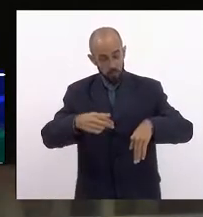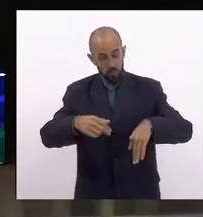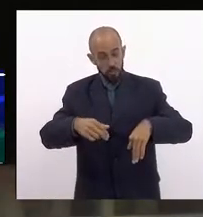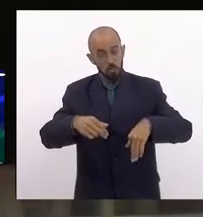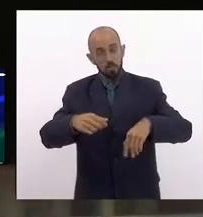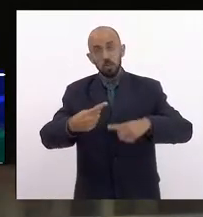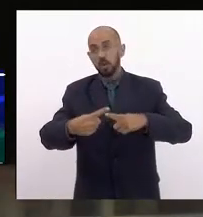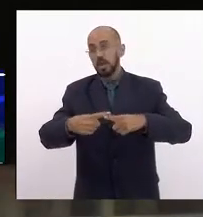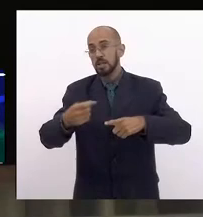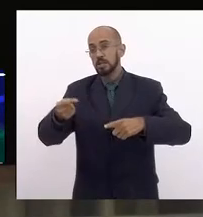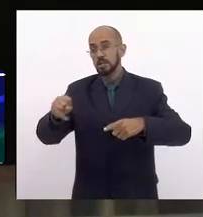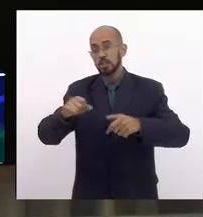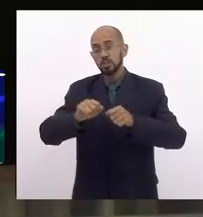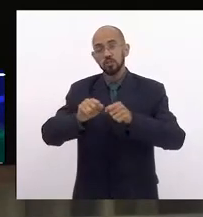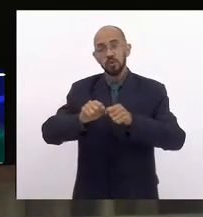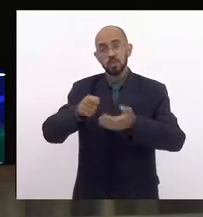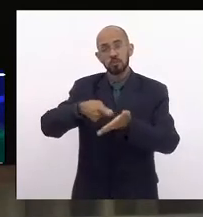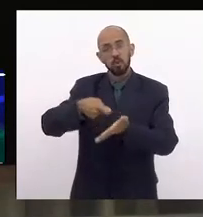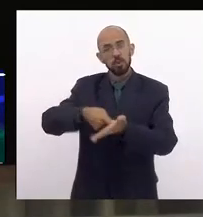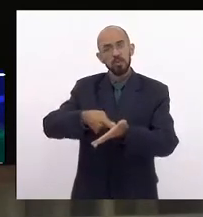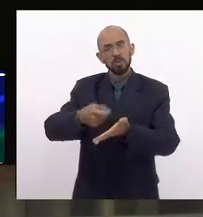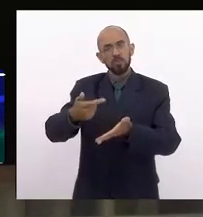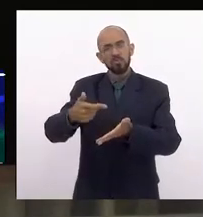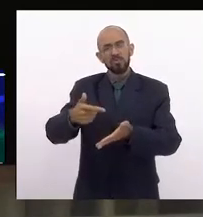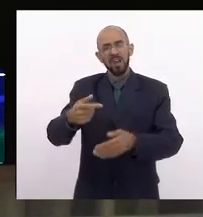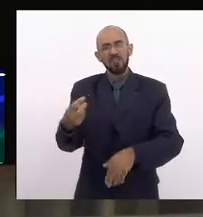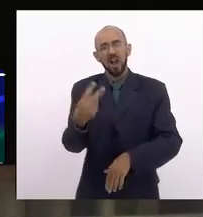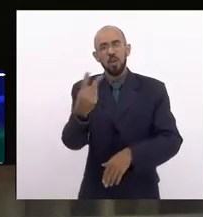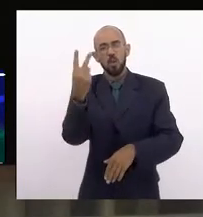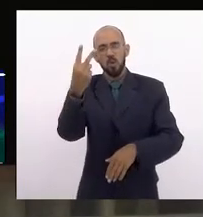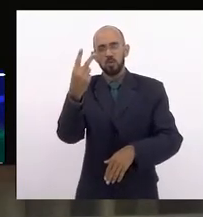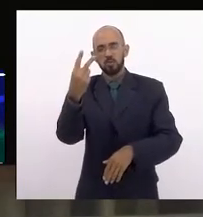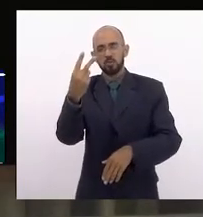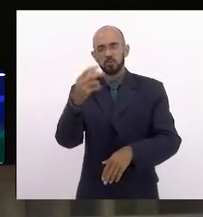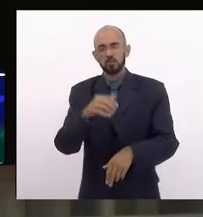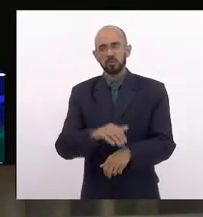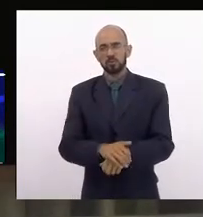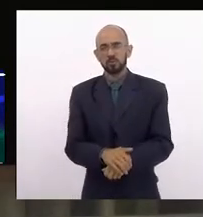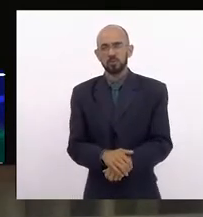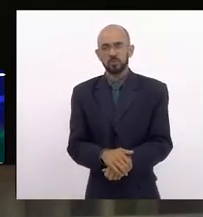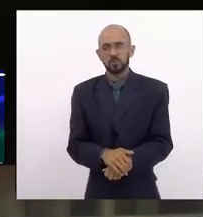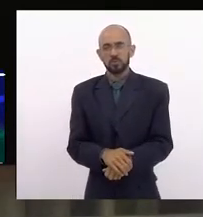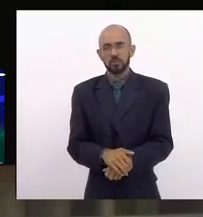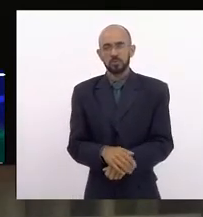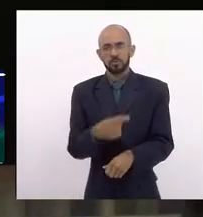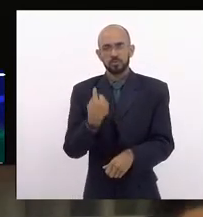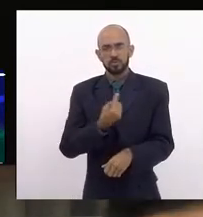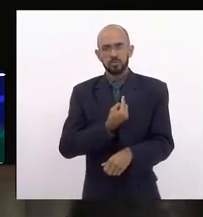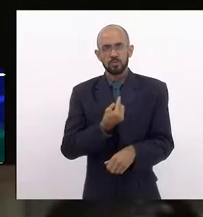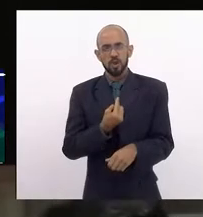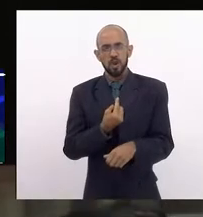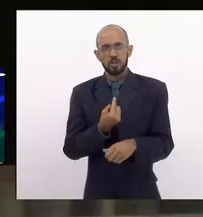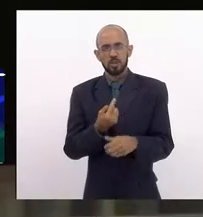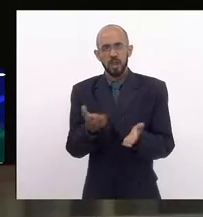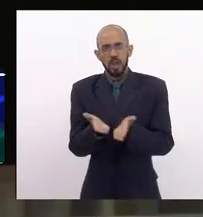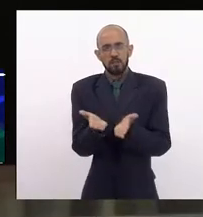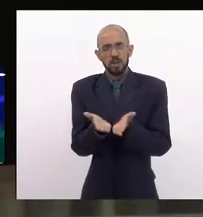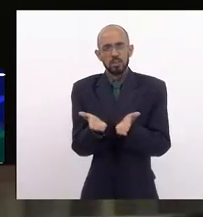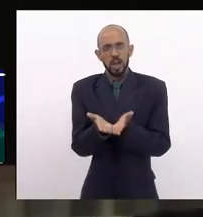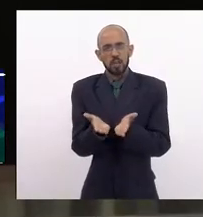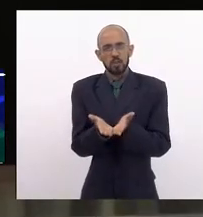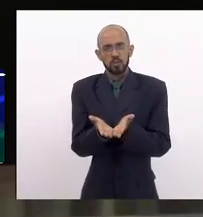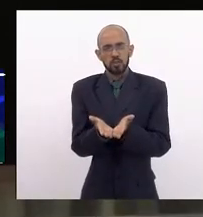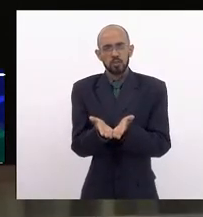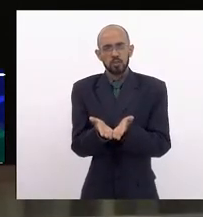faz por obrigação não tem validade então a gente não faz por isso e Nós evangélicos através da palavra